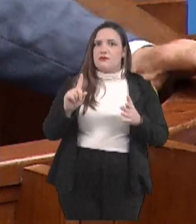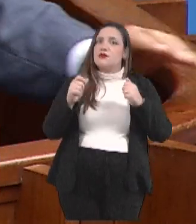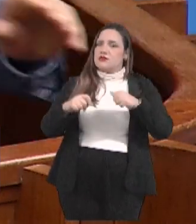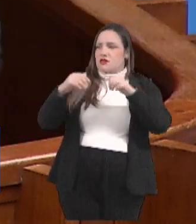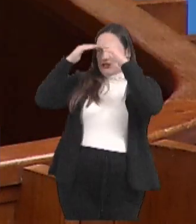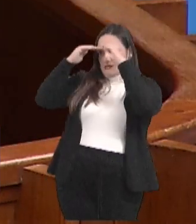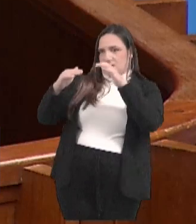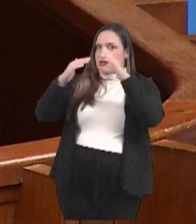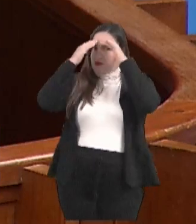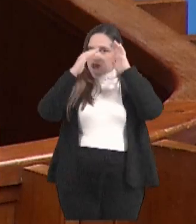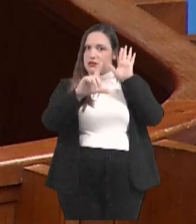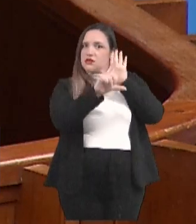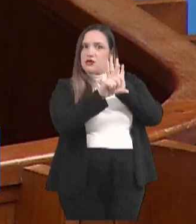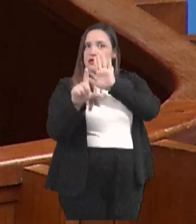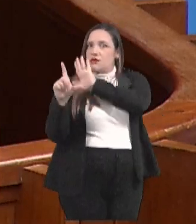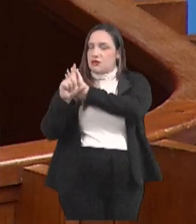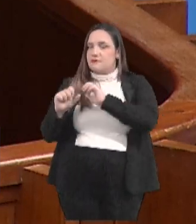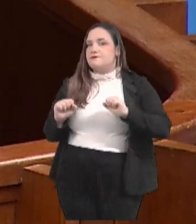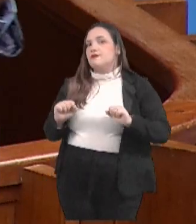ainda o Brasil colônia,